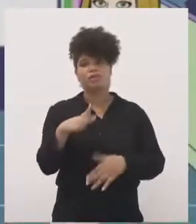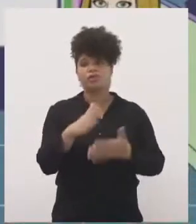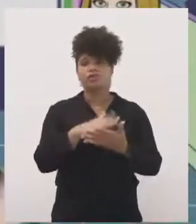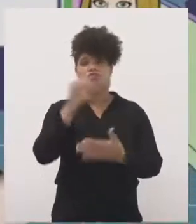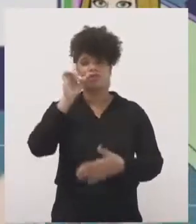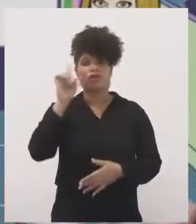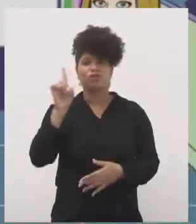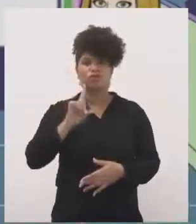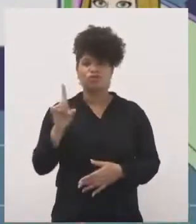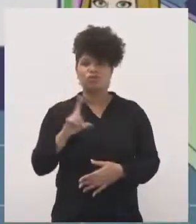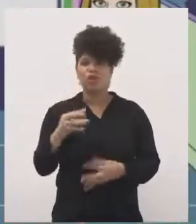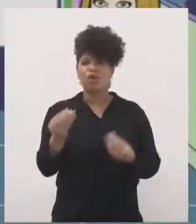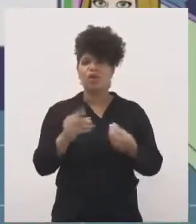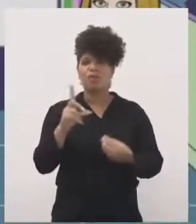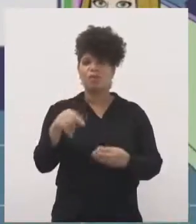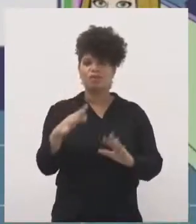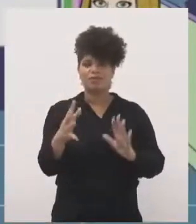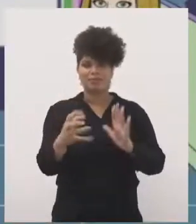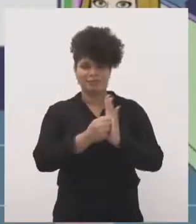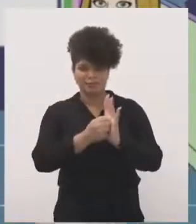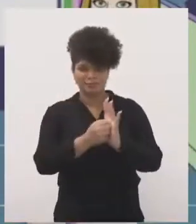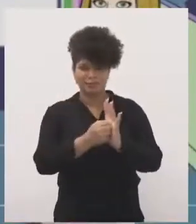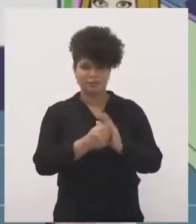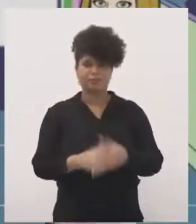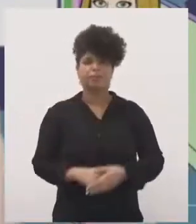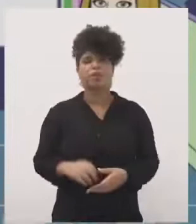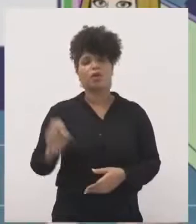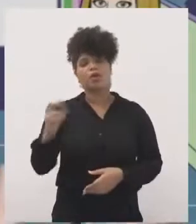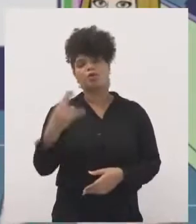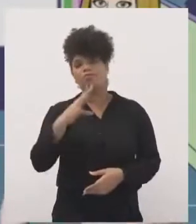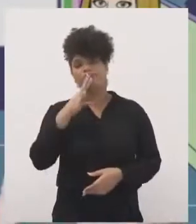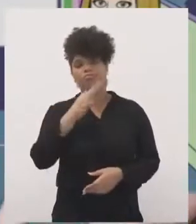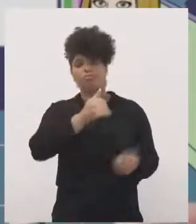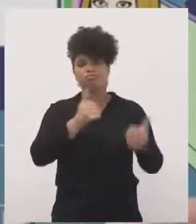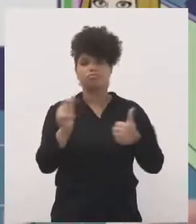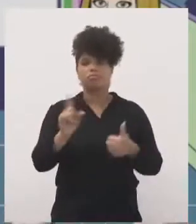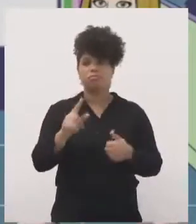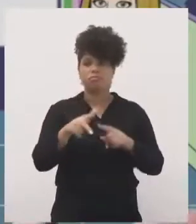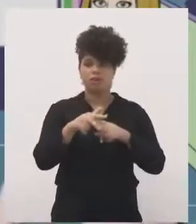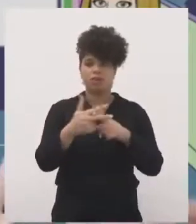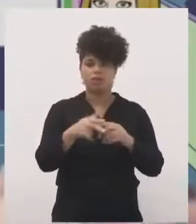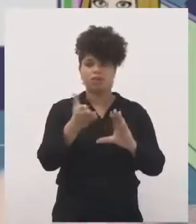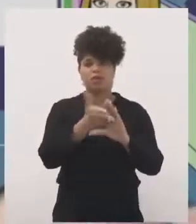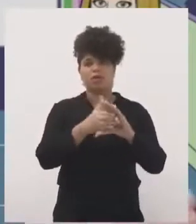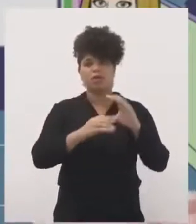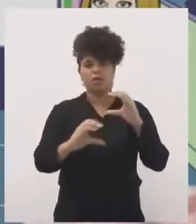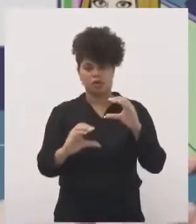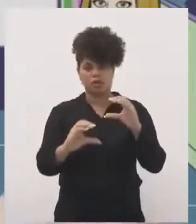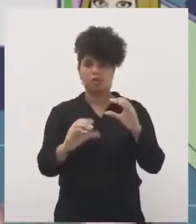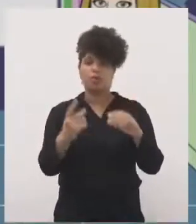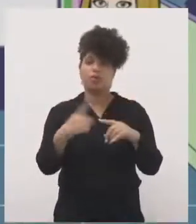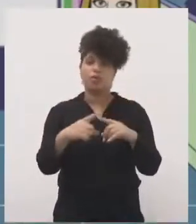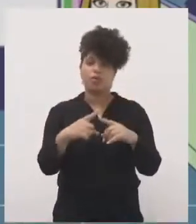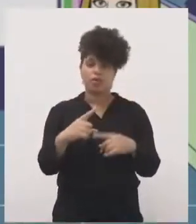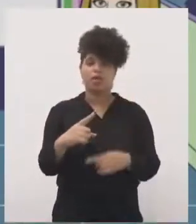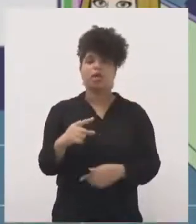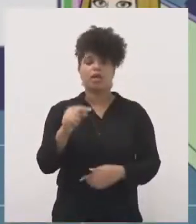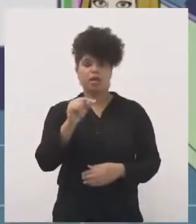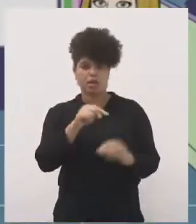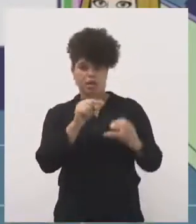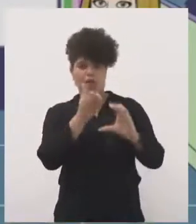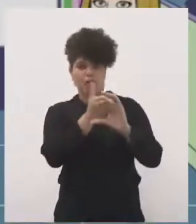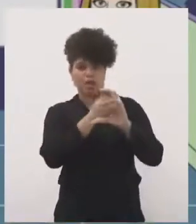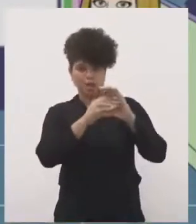sabe como se registrar, ou que não conheça ainda a ferramenta Canva, porque a Canva ela tem uma